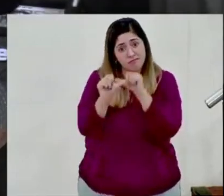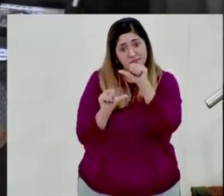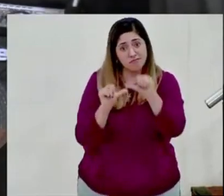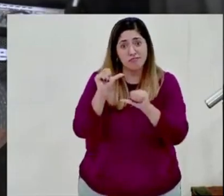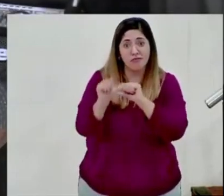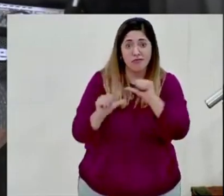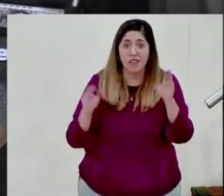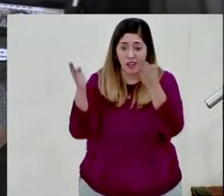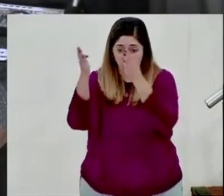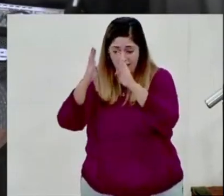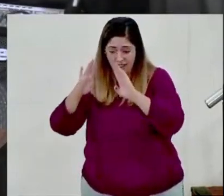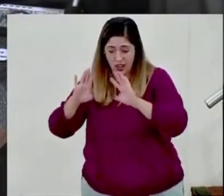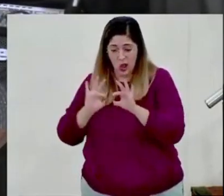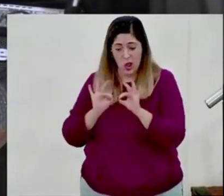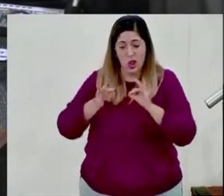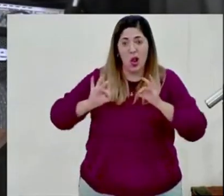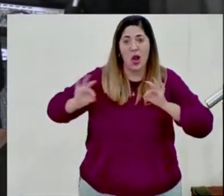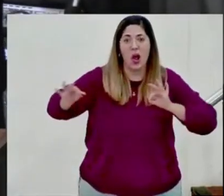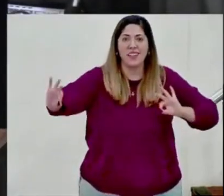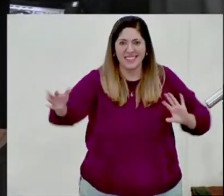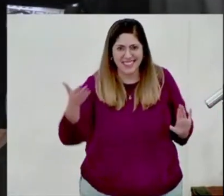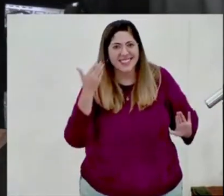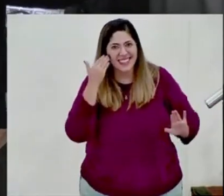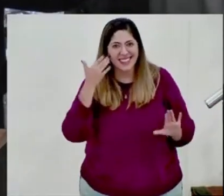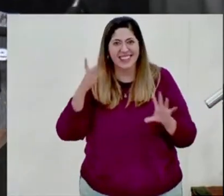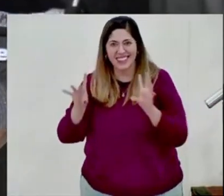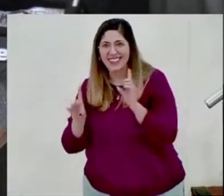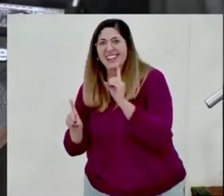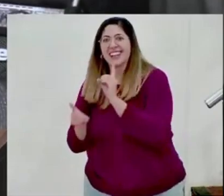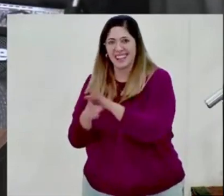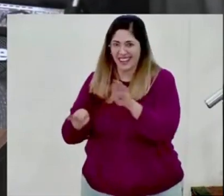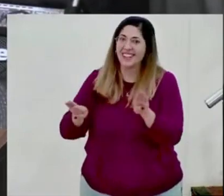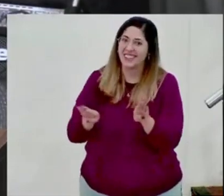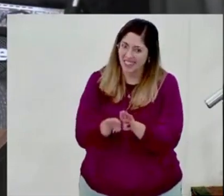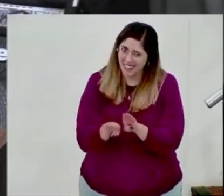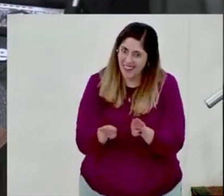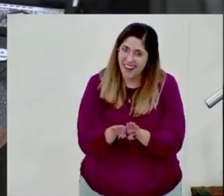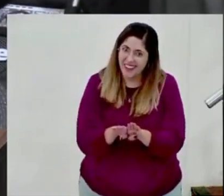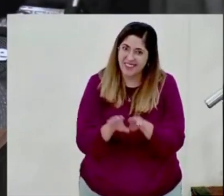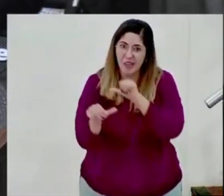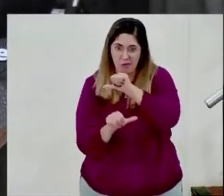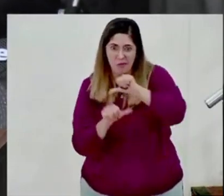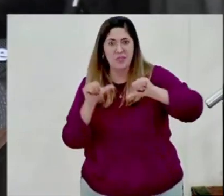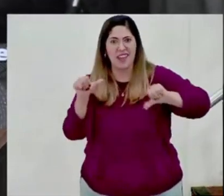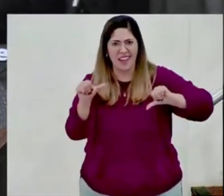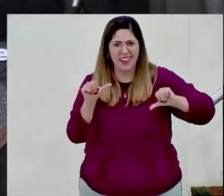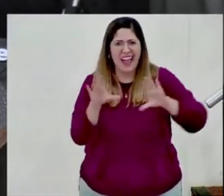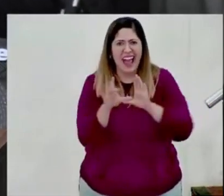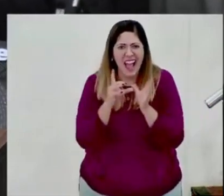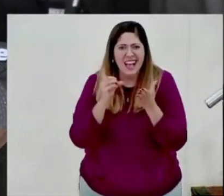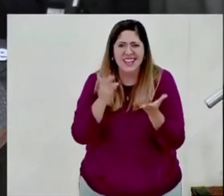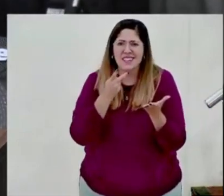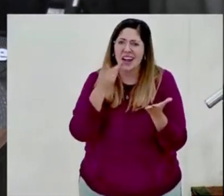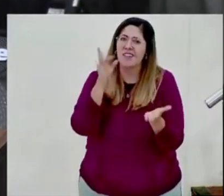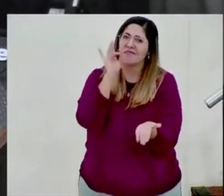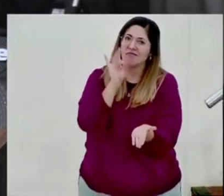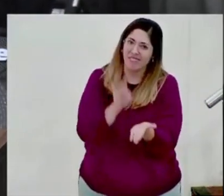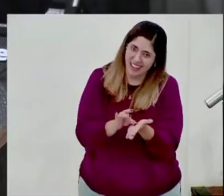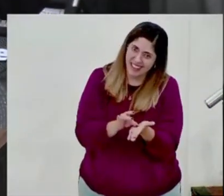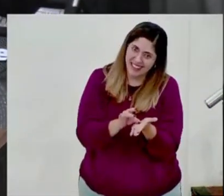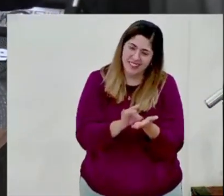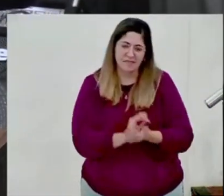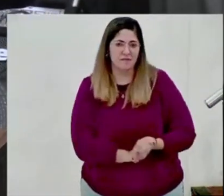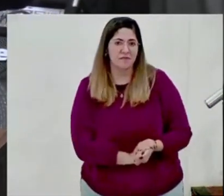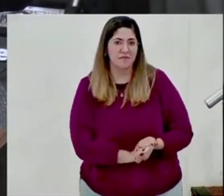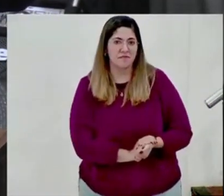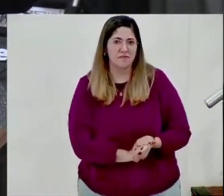Babilônia estava quilômetros para lá. Encontraram depois e descobriram que o curso do rio tinha mudado. A Bíblia estava falando a verdade. Você tem em mãos